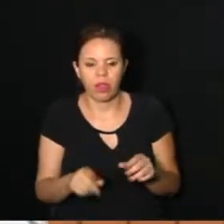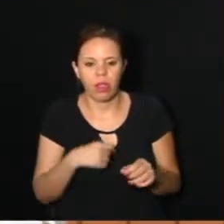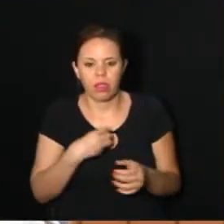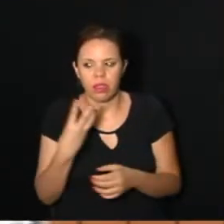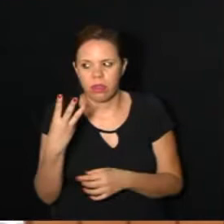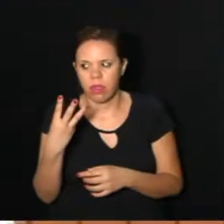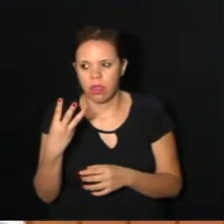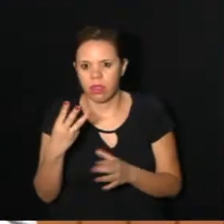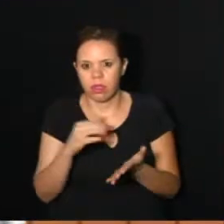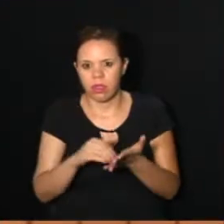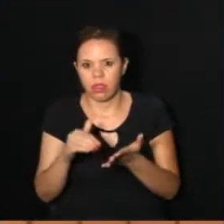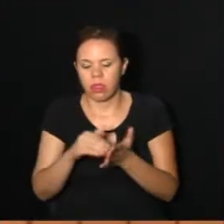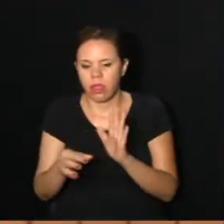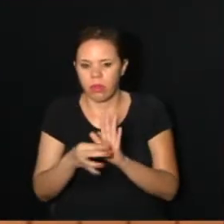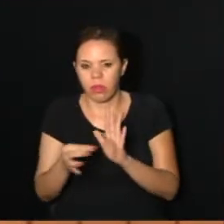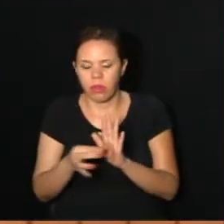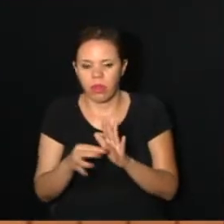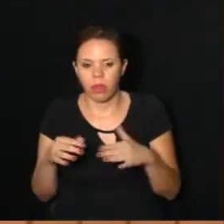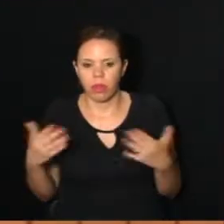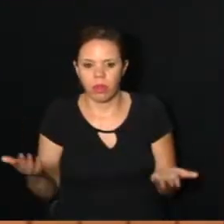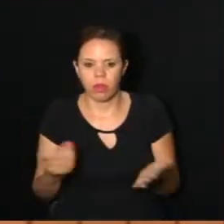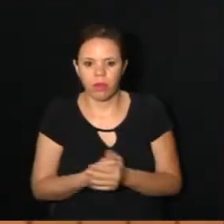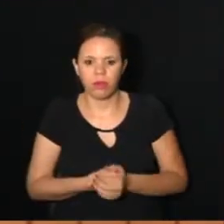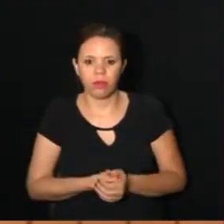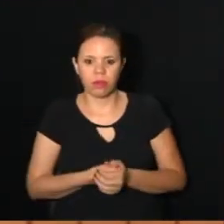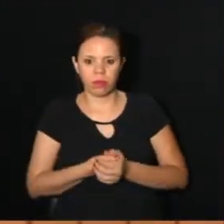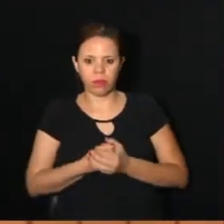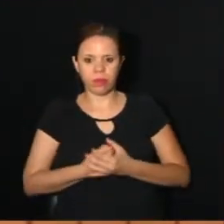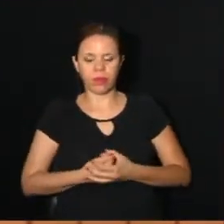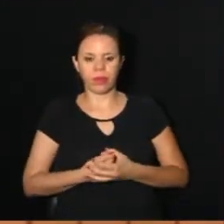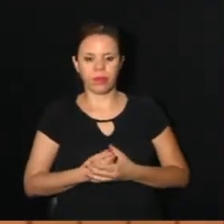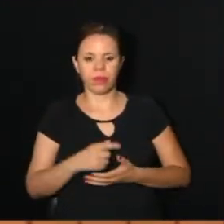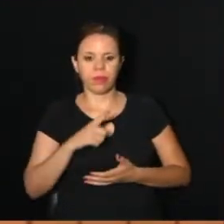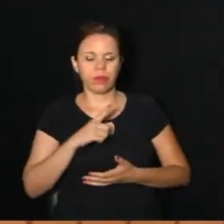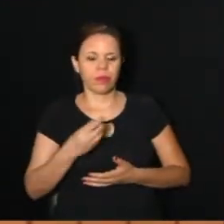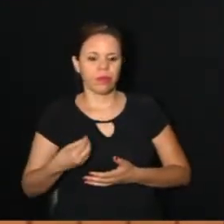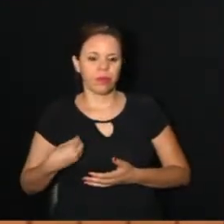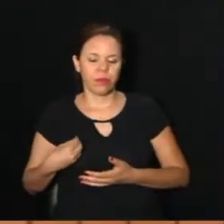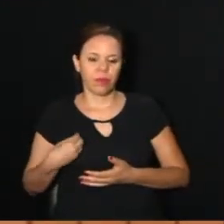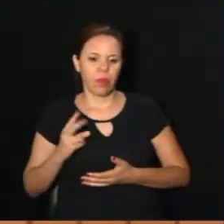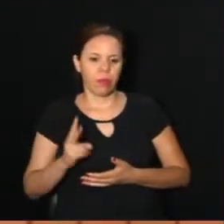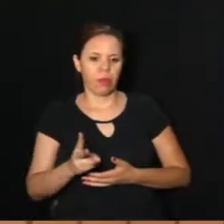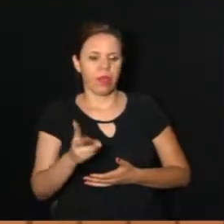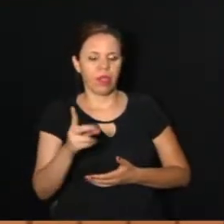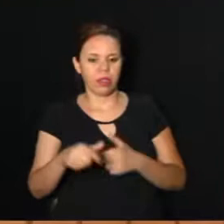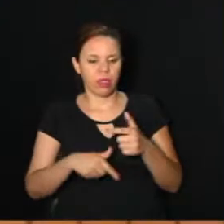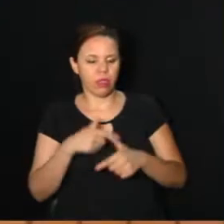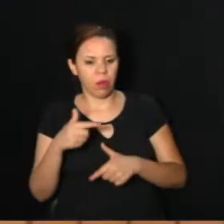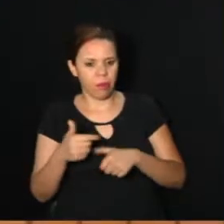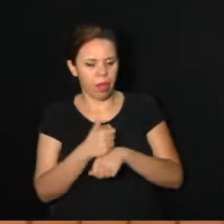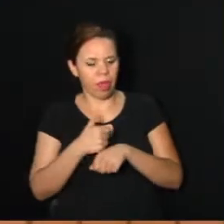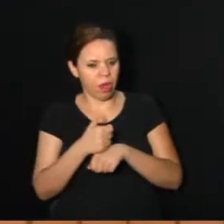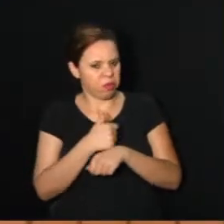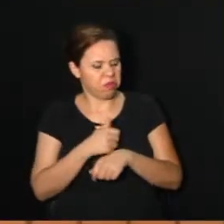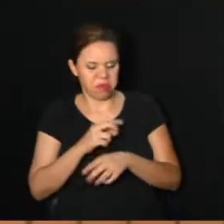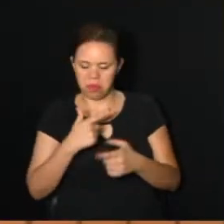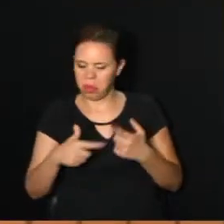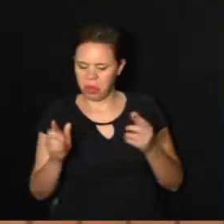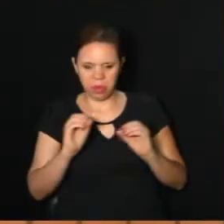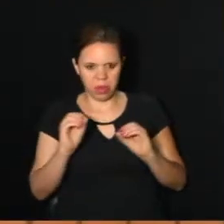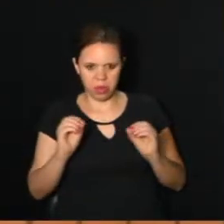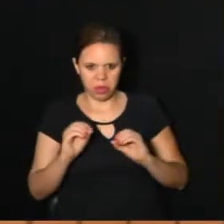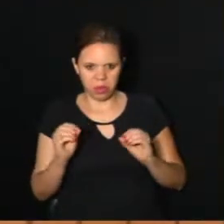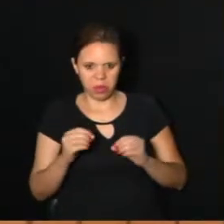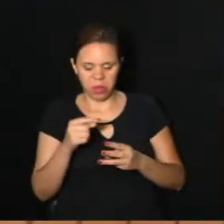secretarias opinam quanto a existência ou a permanência dessa atividade lá, não há problema nenhum. Com esses